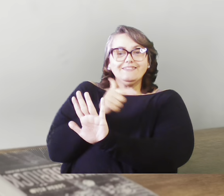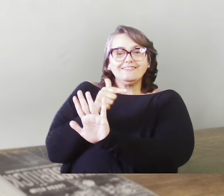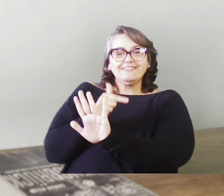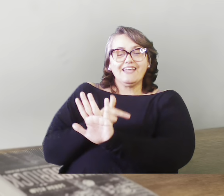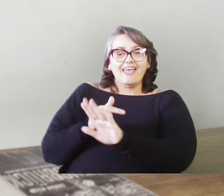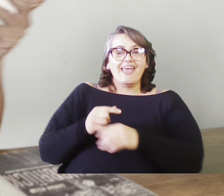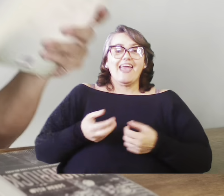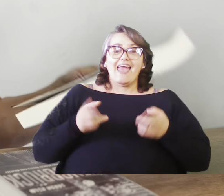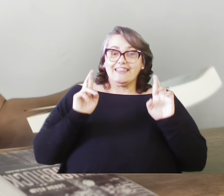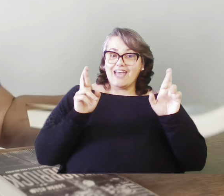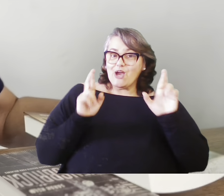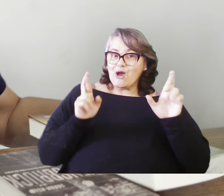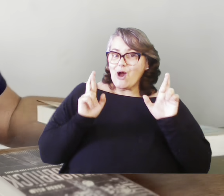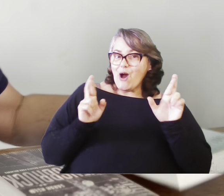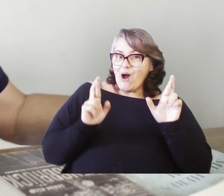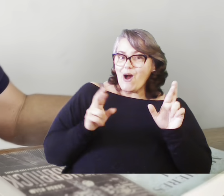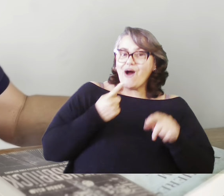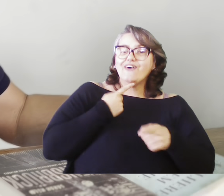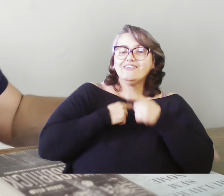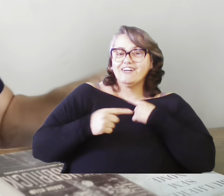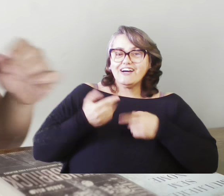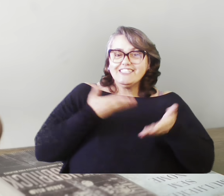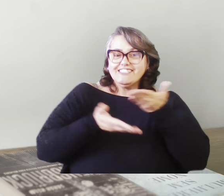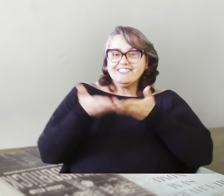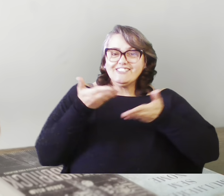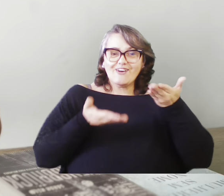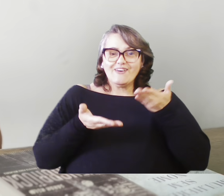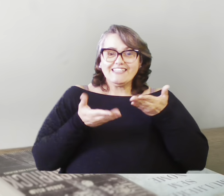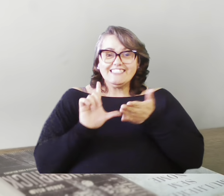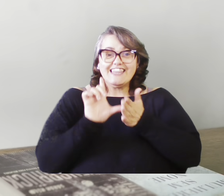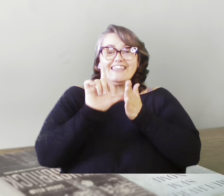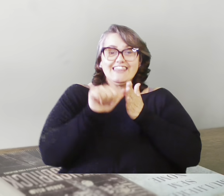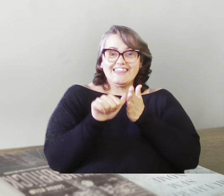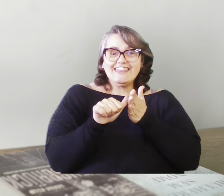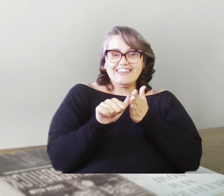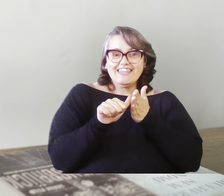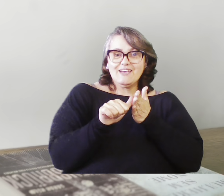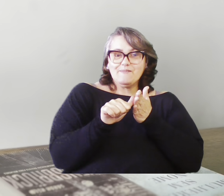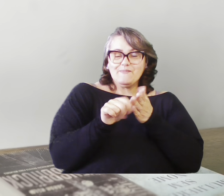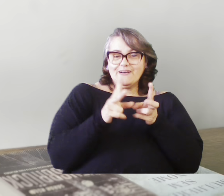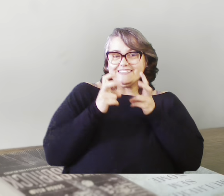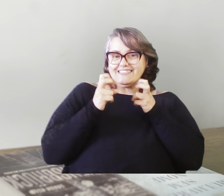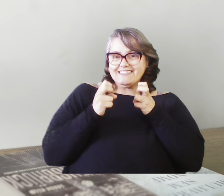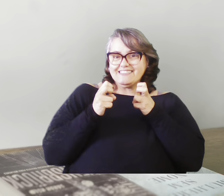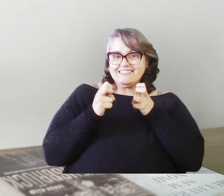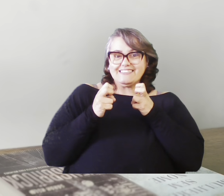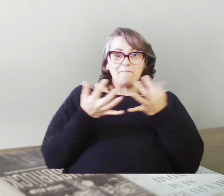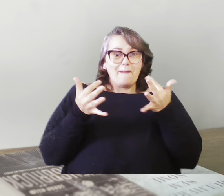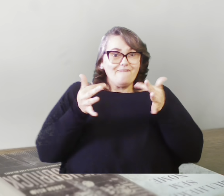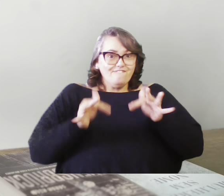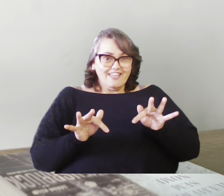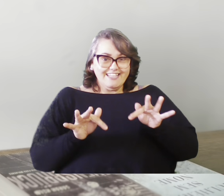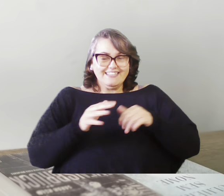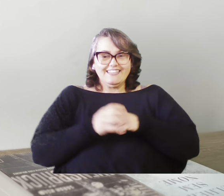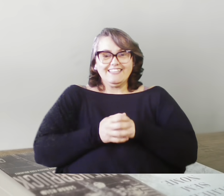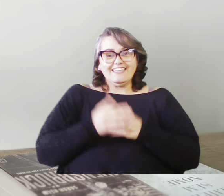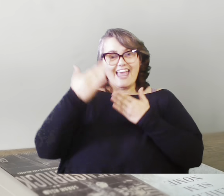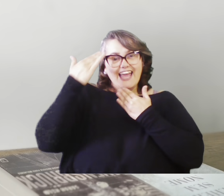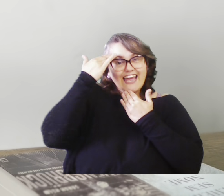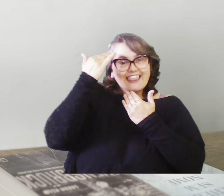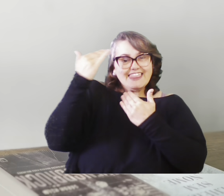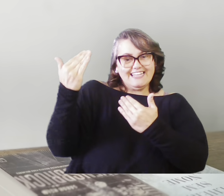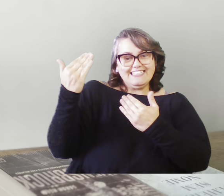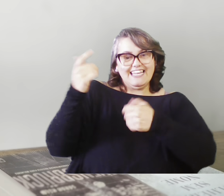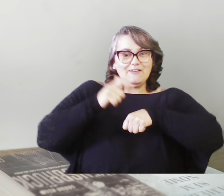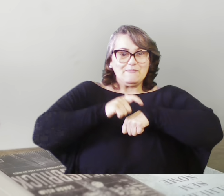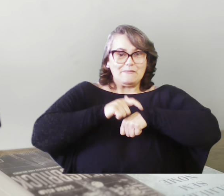Sem Nome. Tá? Espero que você curta essas leituras e compartilhe com a gente depois as suas impressões. Para terminar,